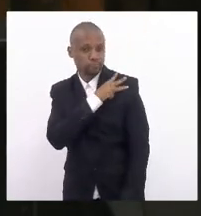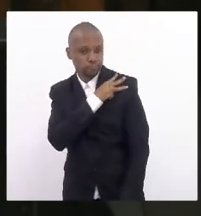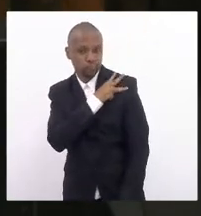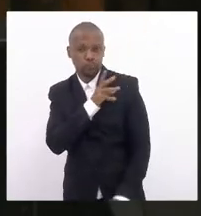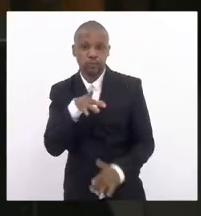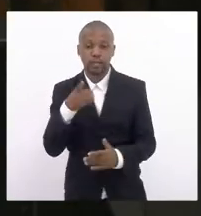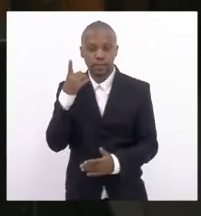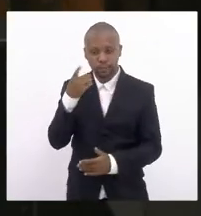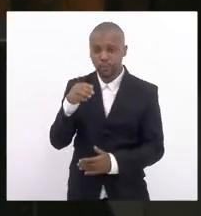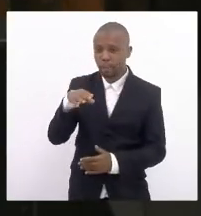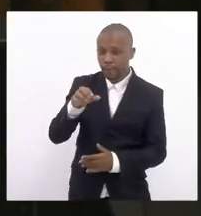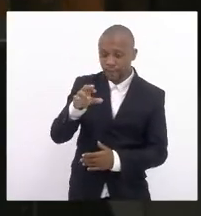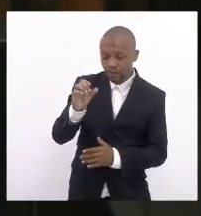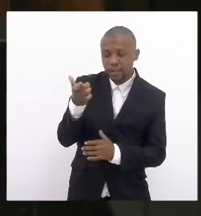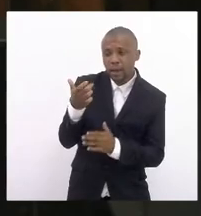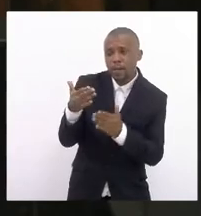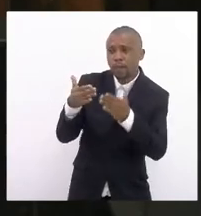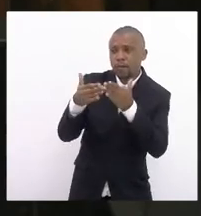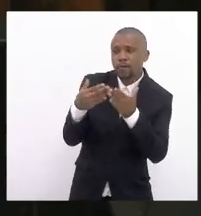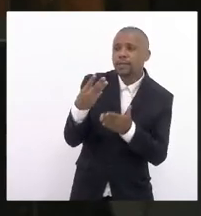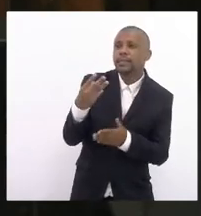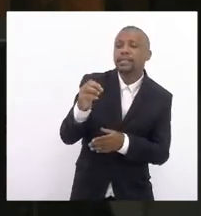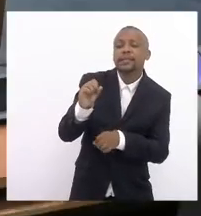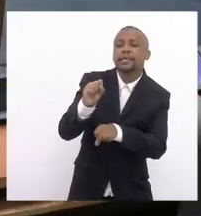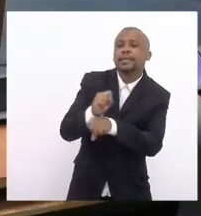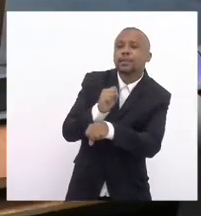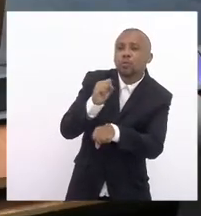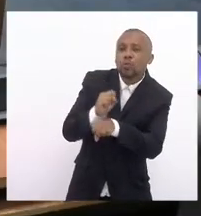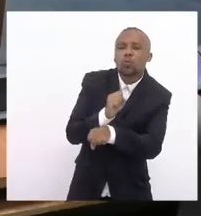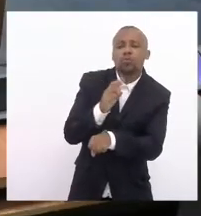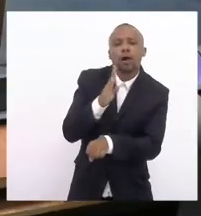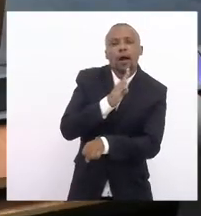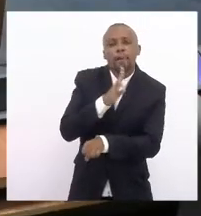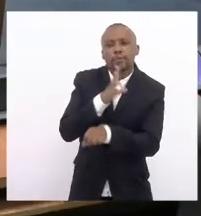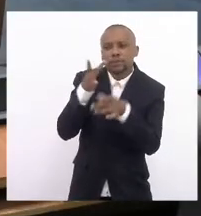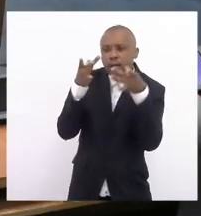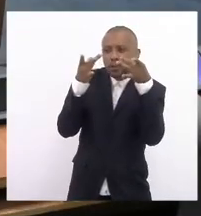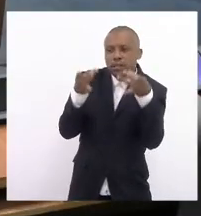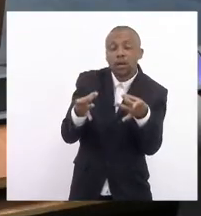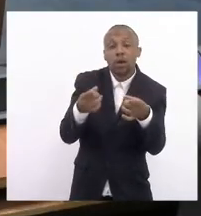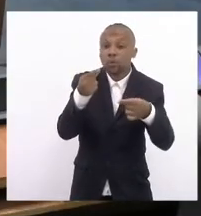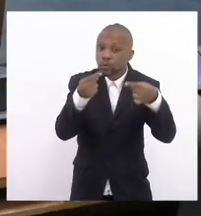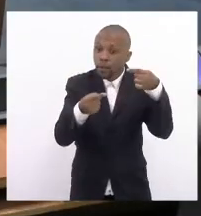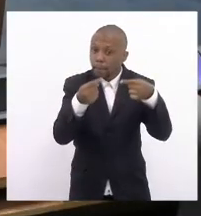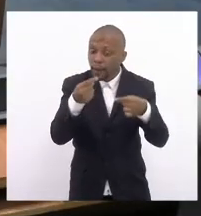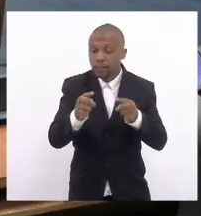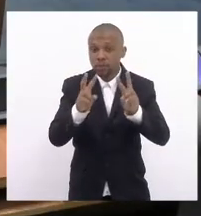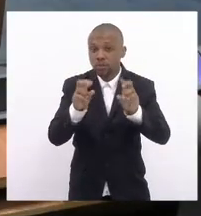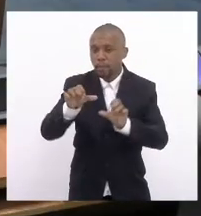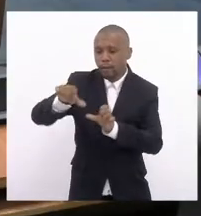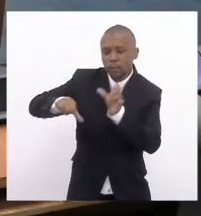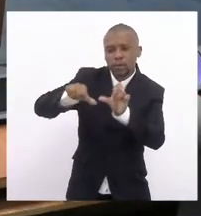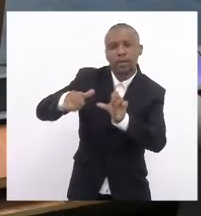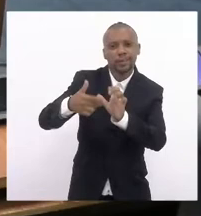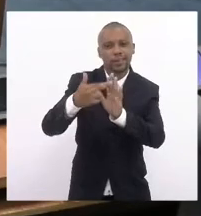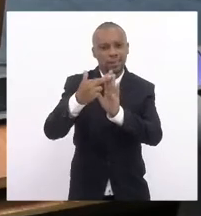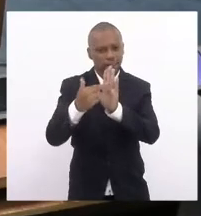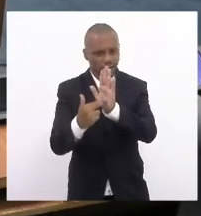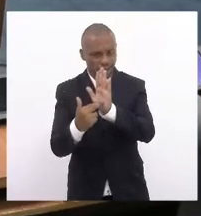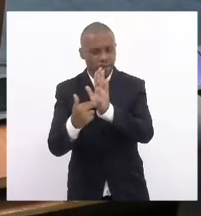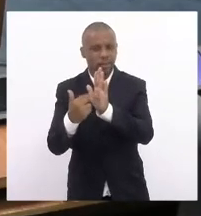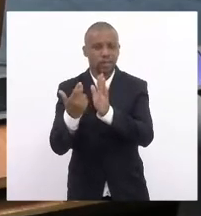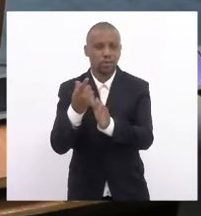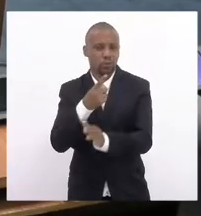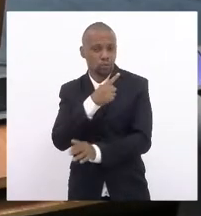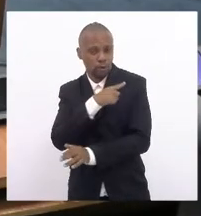pedir a Vossa Excelência 30 segundos de atenção, deputado Márcio, porque no debate sobre a reforma do ensino médio, um dos argumentos que o